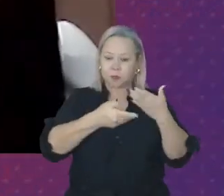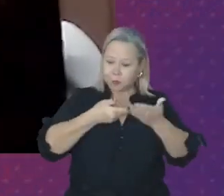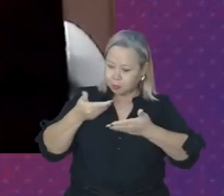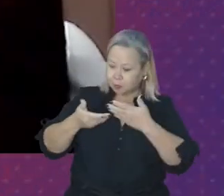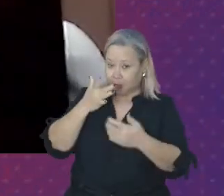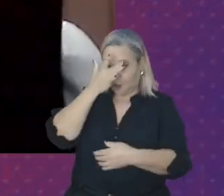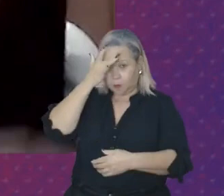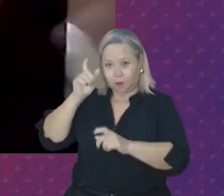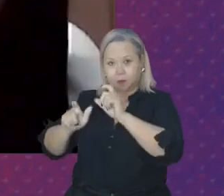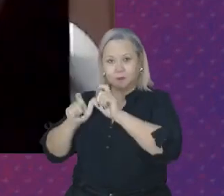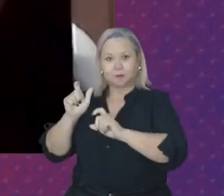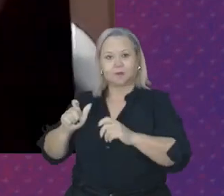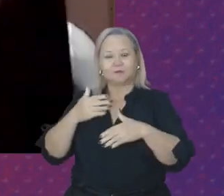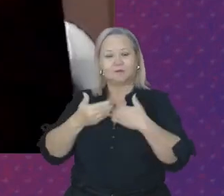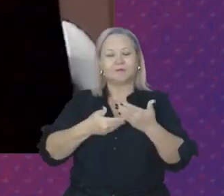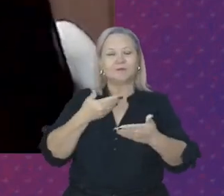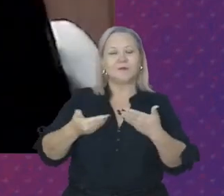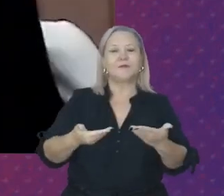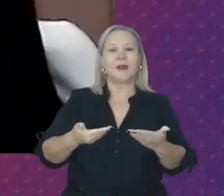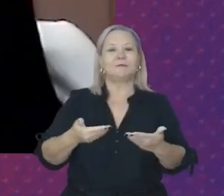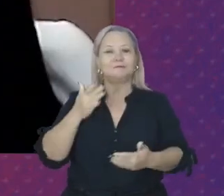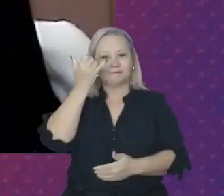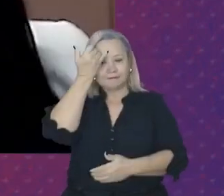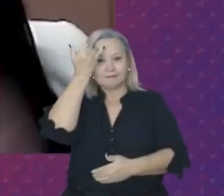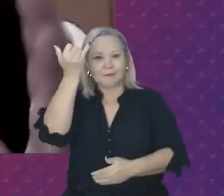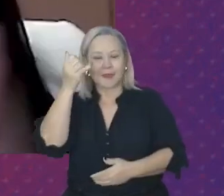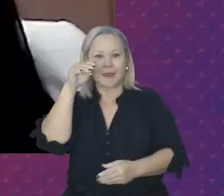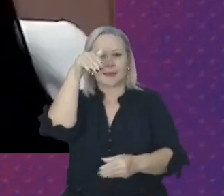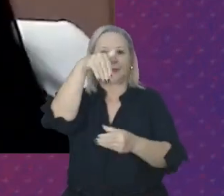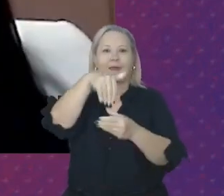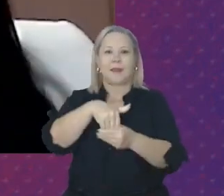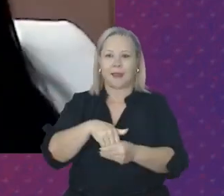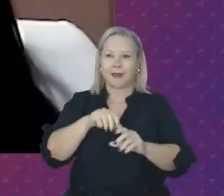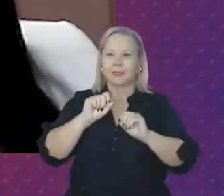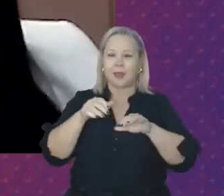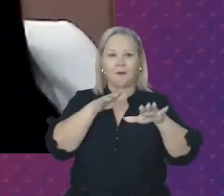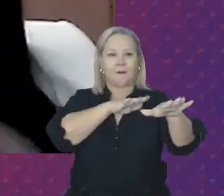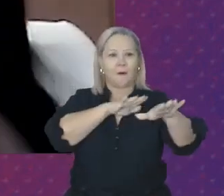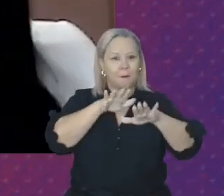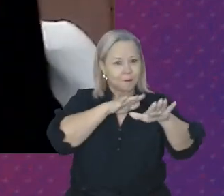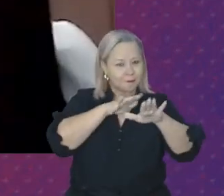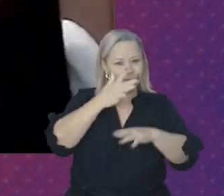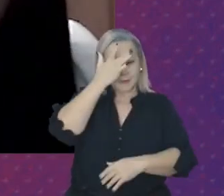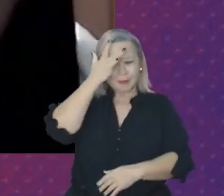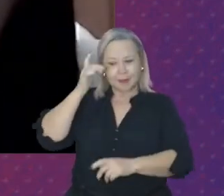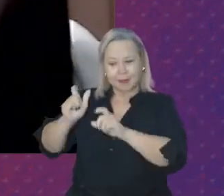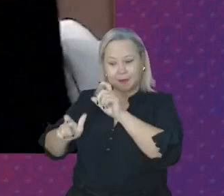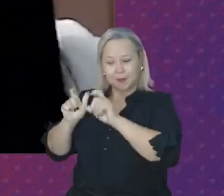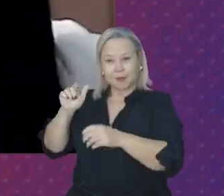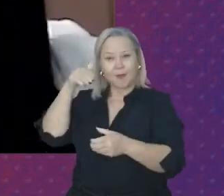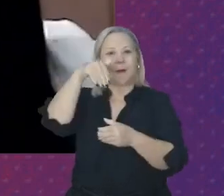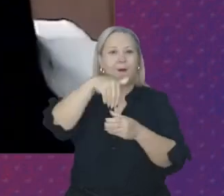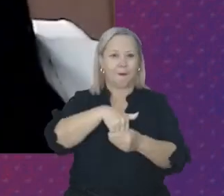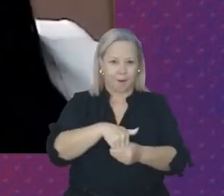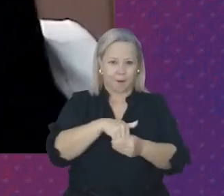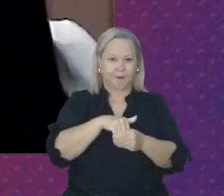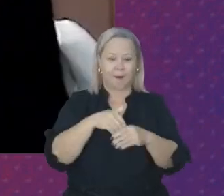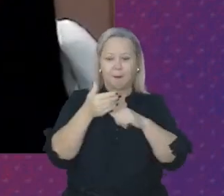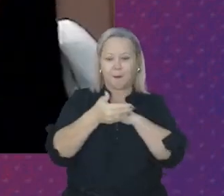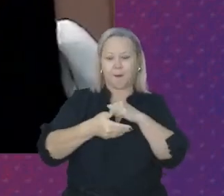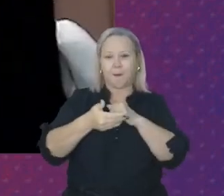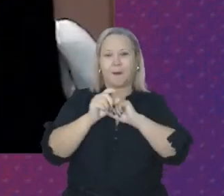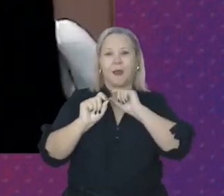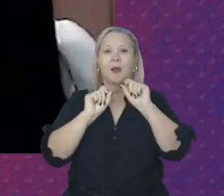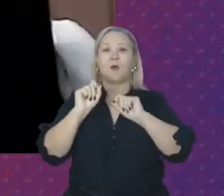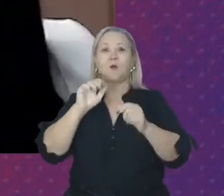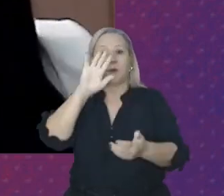pessoas através de ideias. E lá, na eleição, você vai mobilizar as pessoas para o voto com base